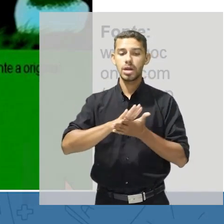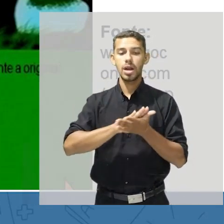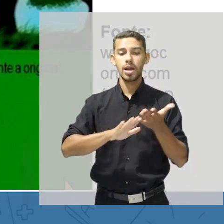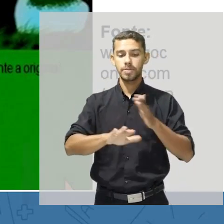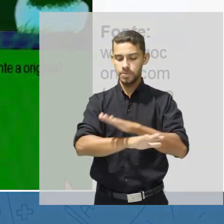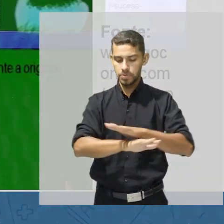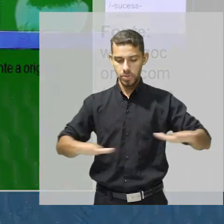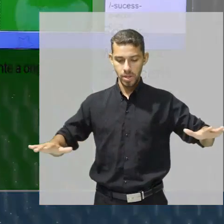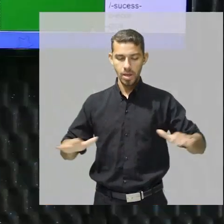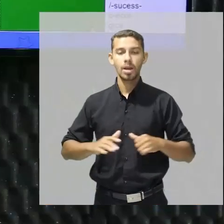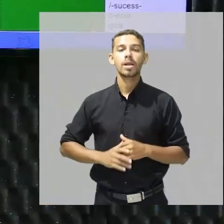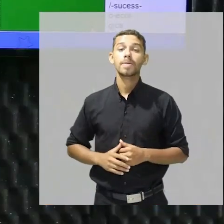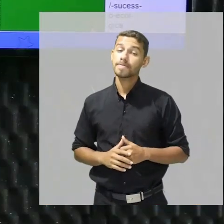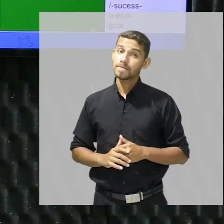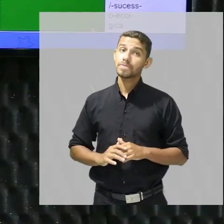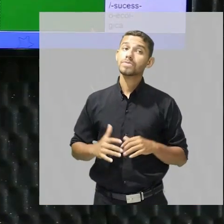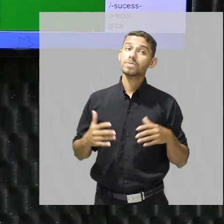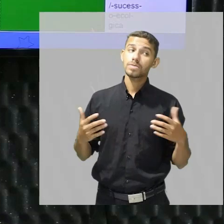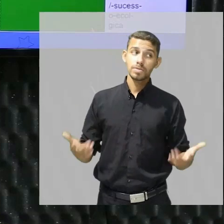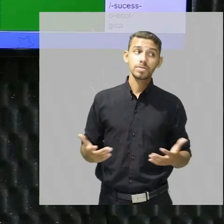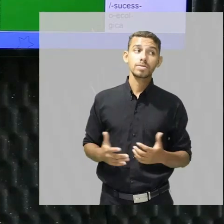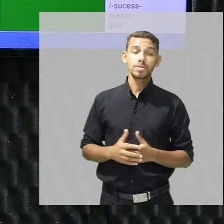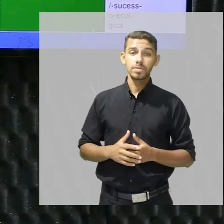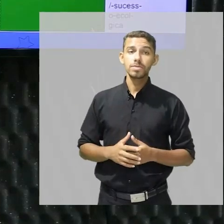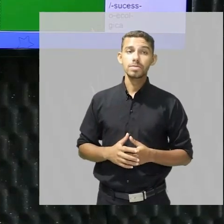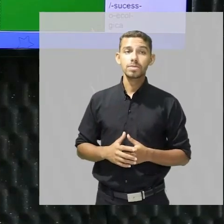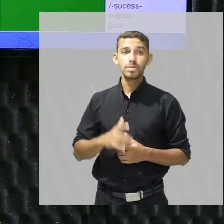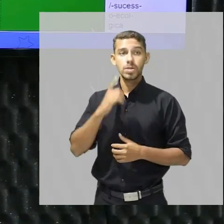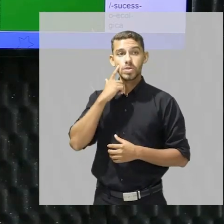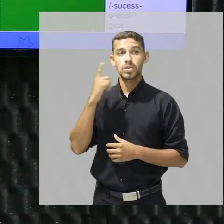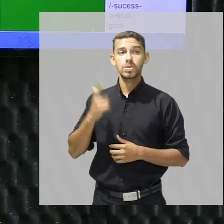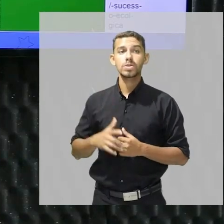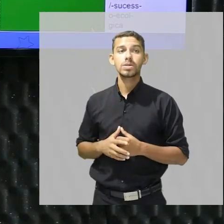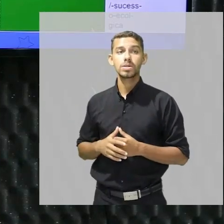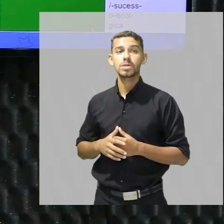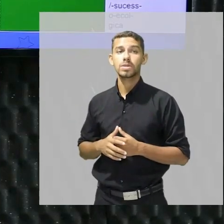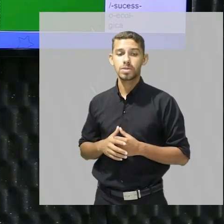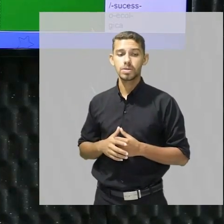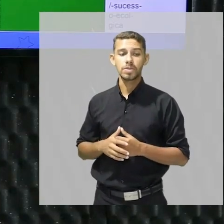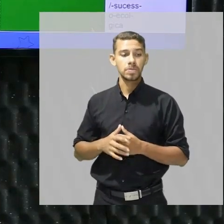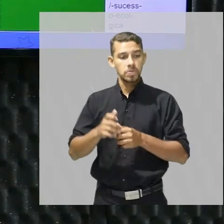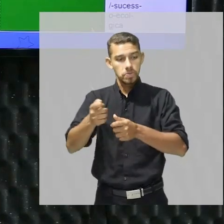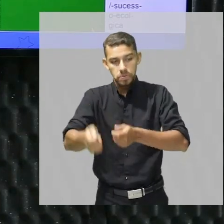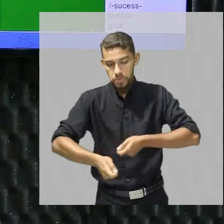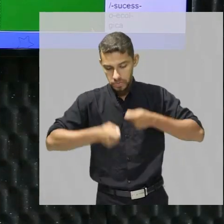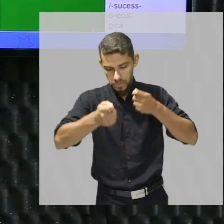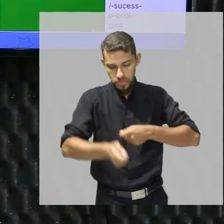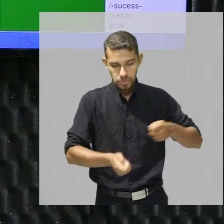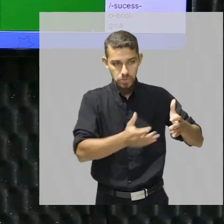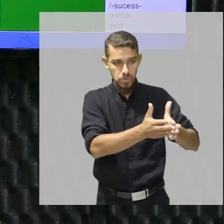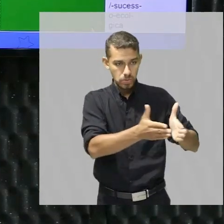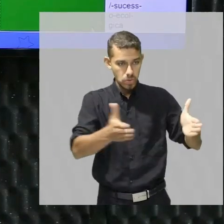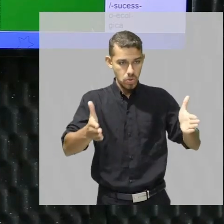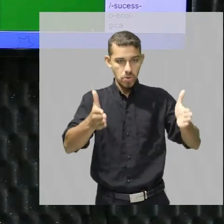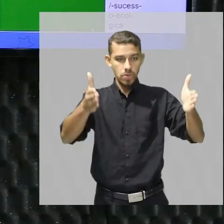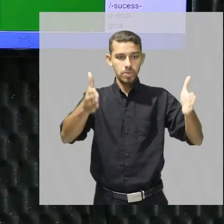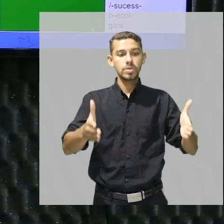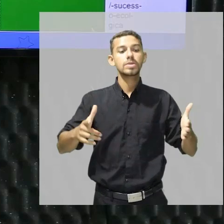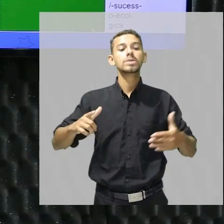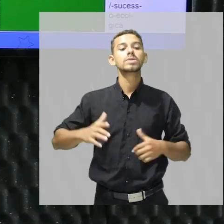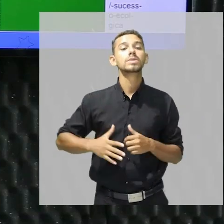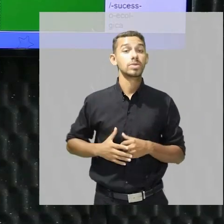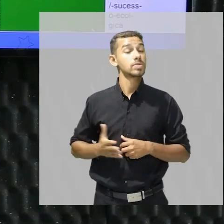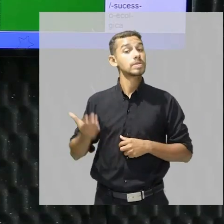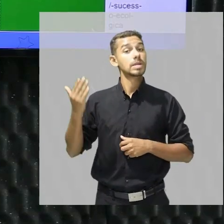cobertura vegetal. Então, está aqui, um solo que foi totalmente abandonado. Como